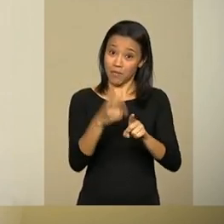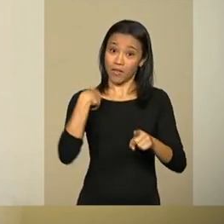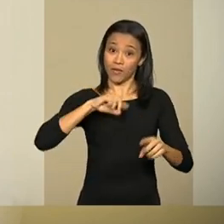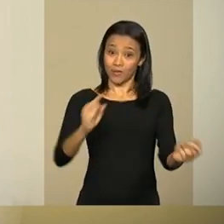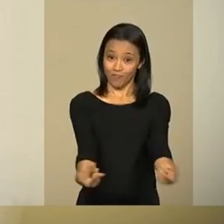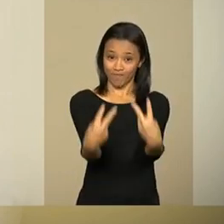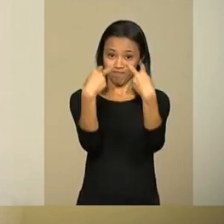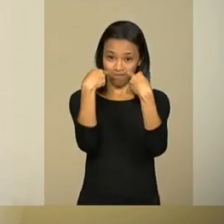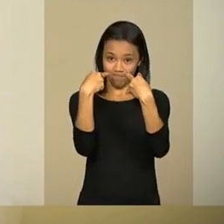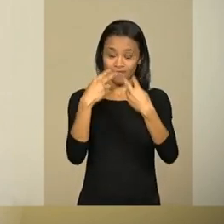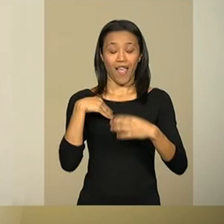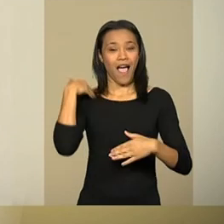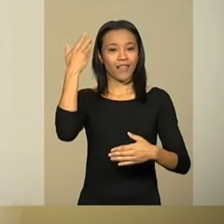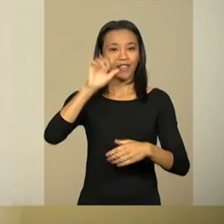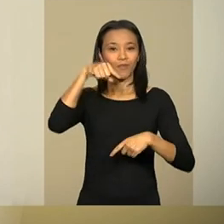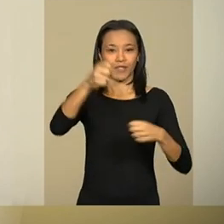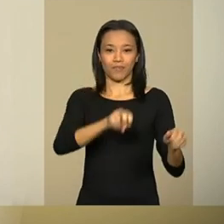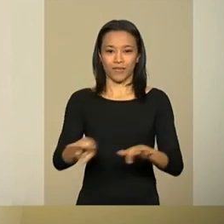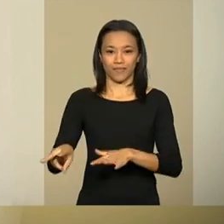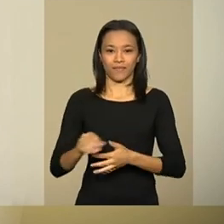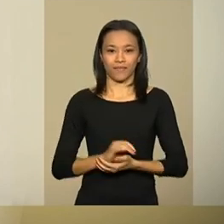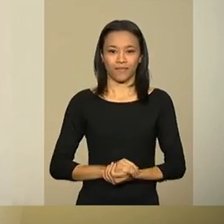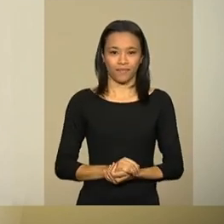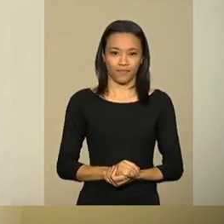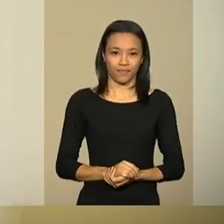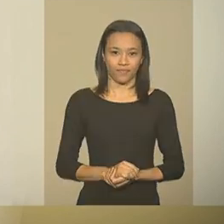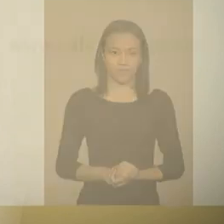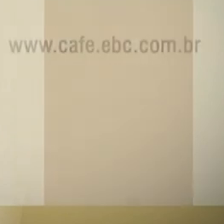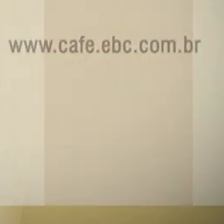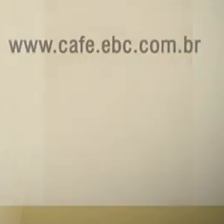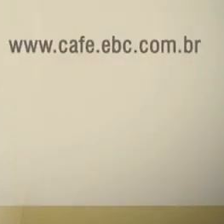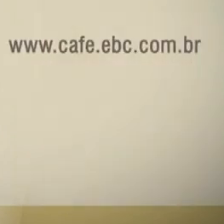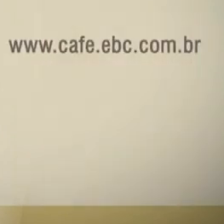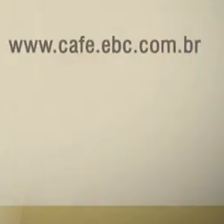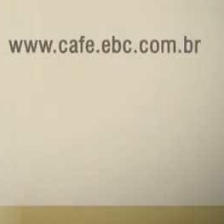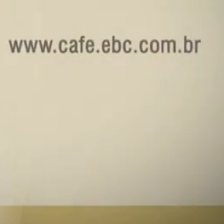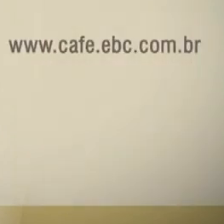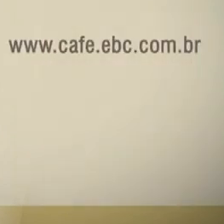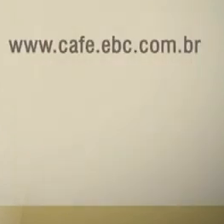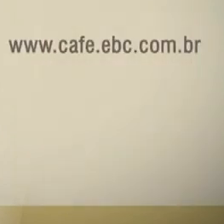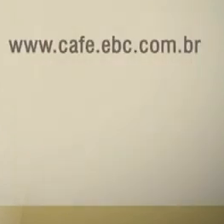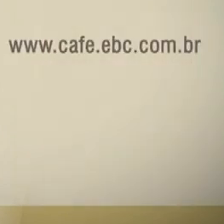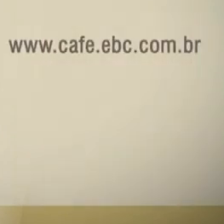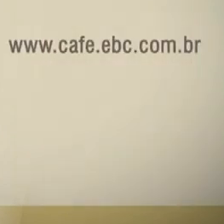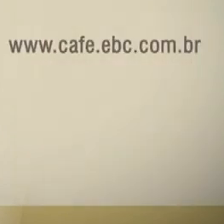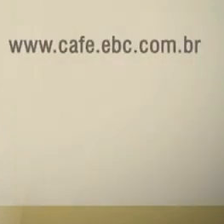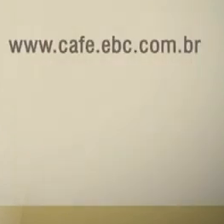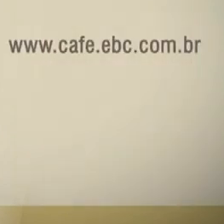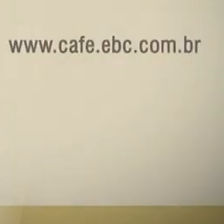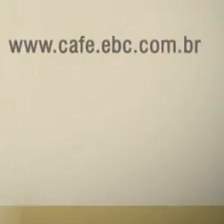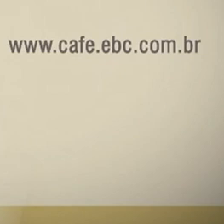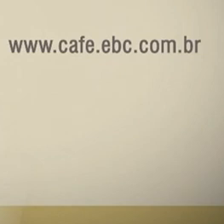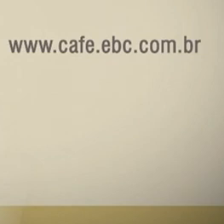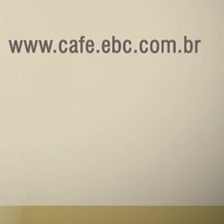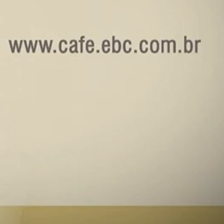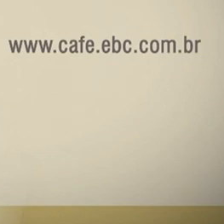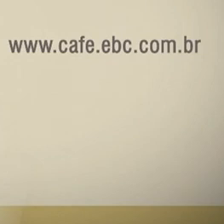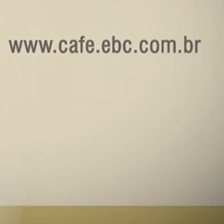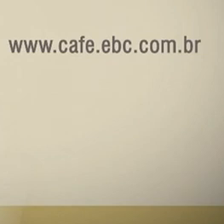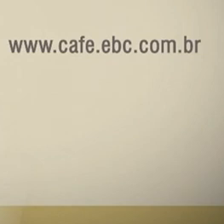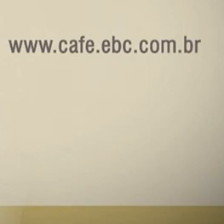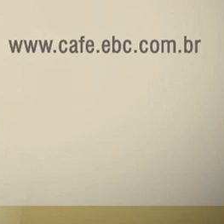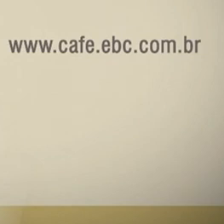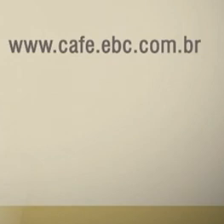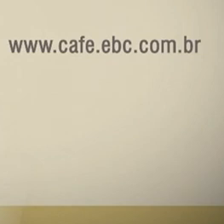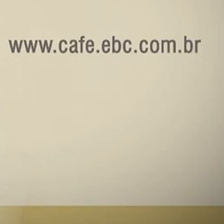nossos ouvintes até a semana que vem você que nos ouve pode acessar o café com a Presidenta na internet o endereço